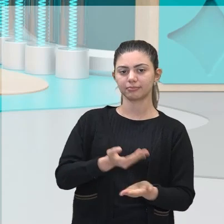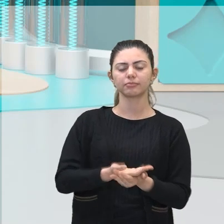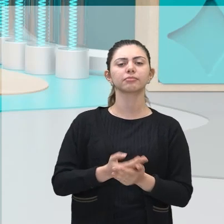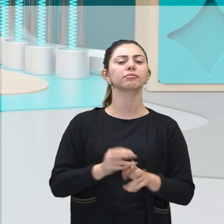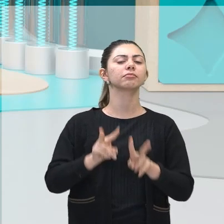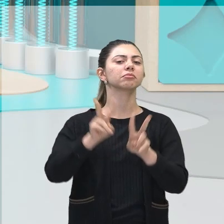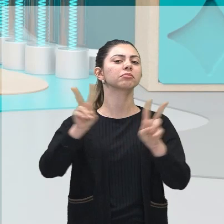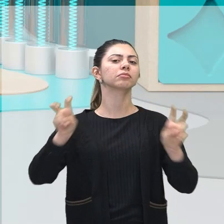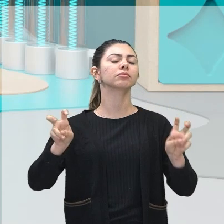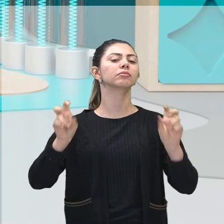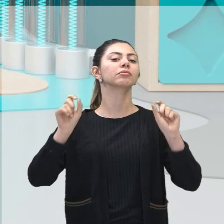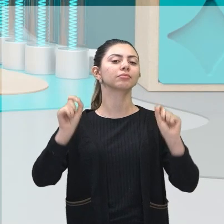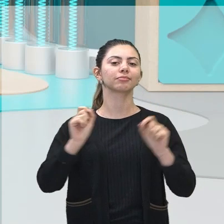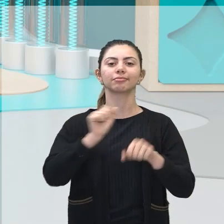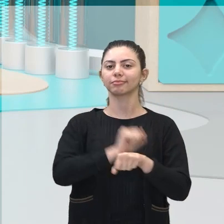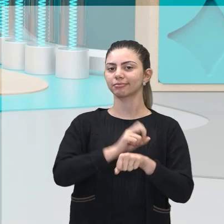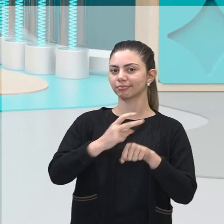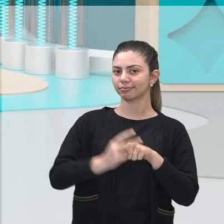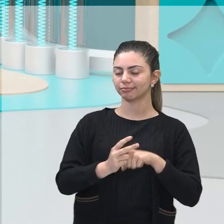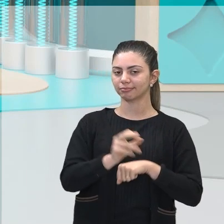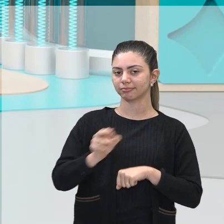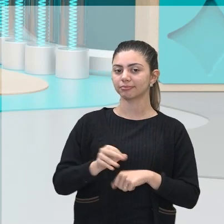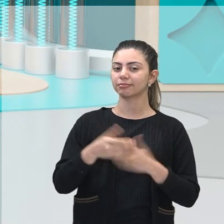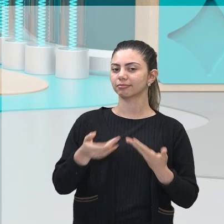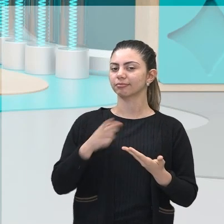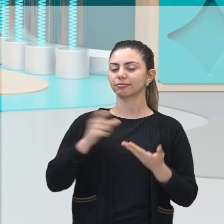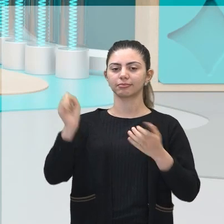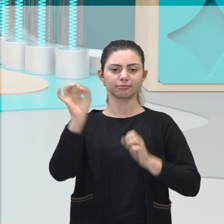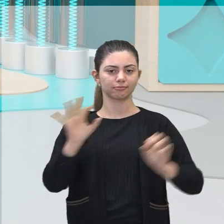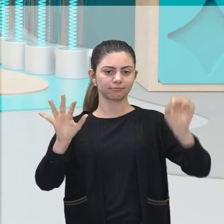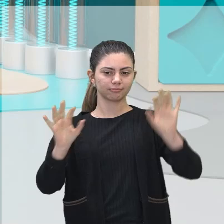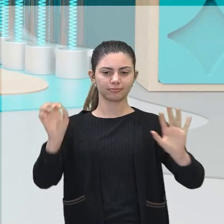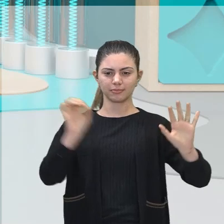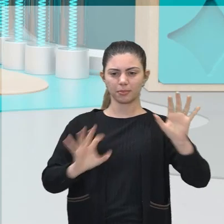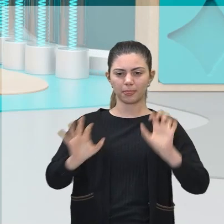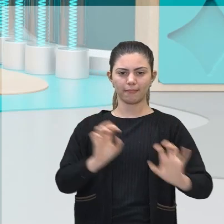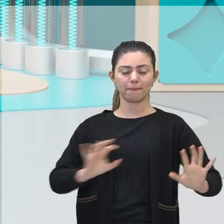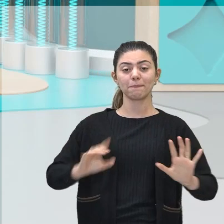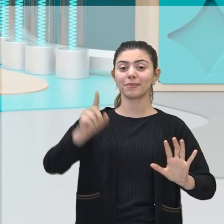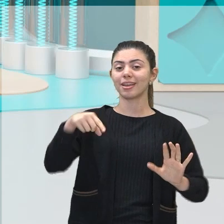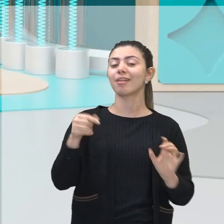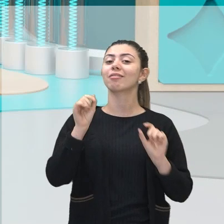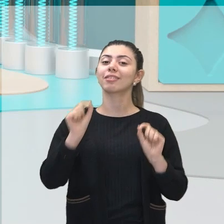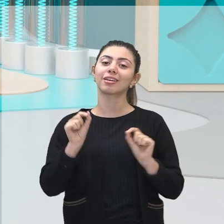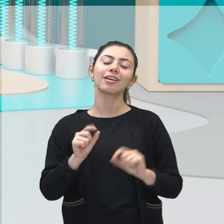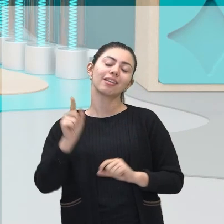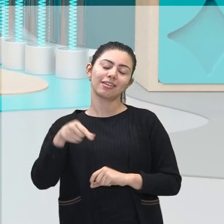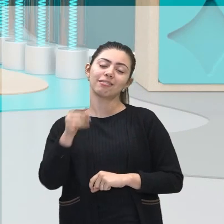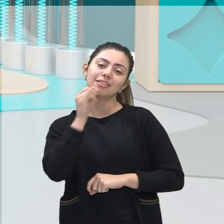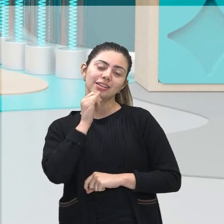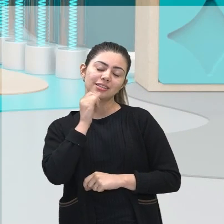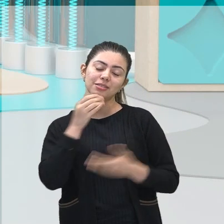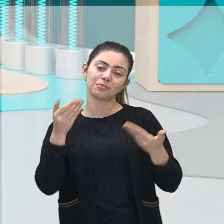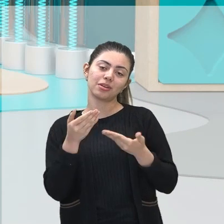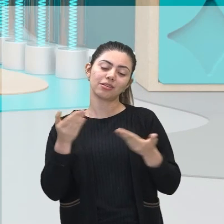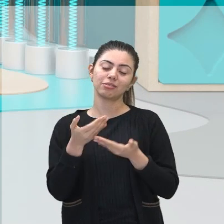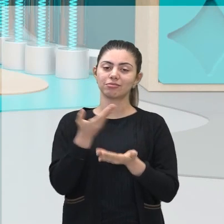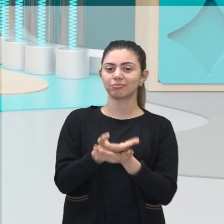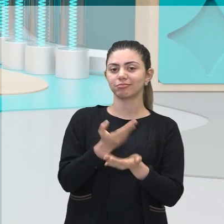de advérbios, né? Nós temos essas imagens aqui, vários exemplos de advérbios. Nós